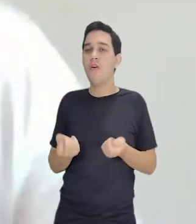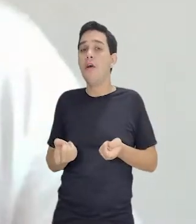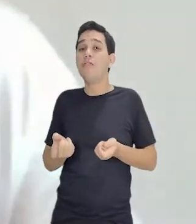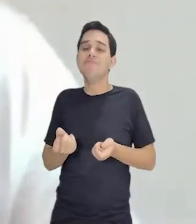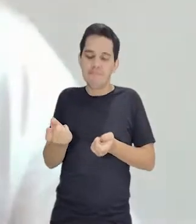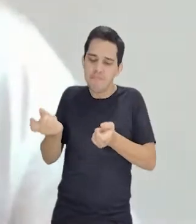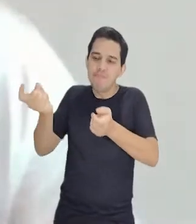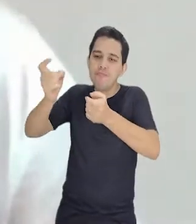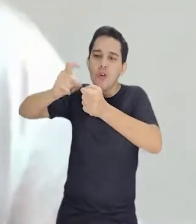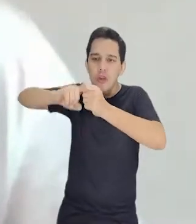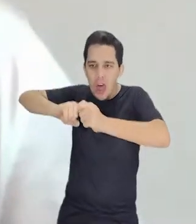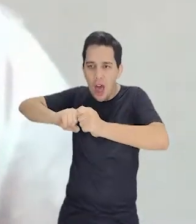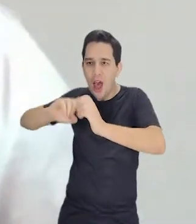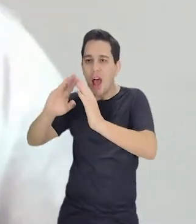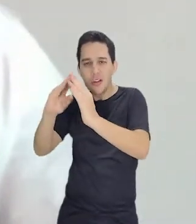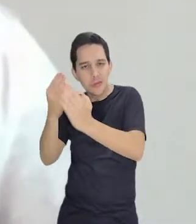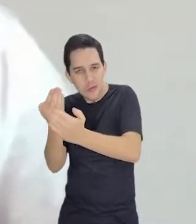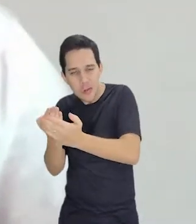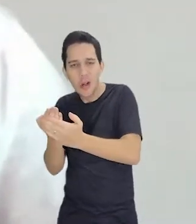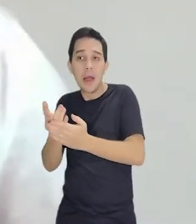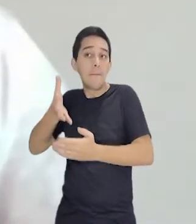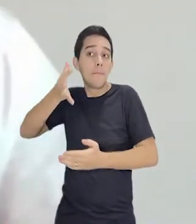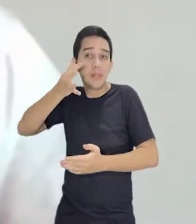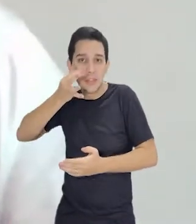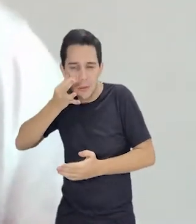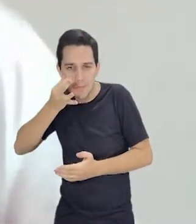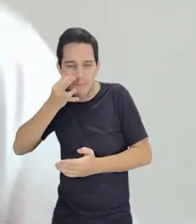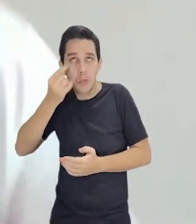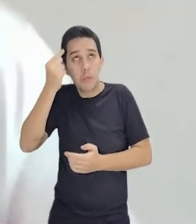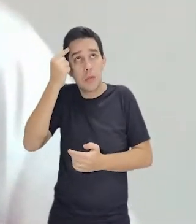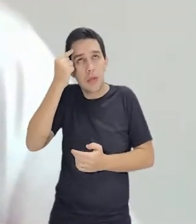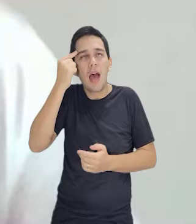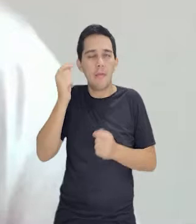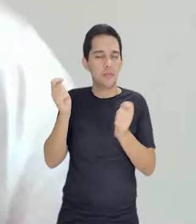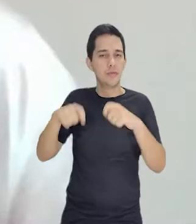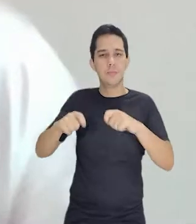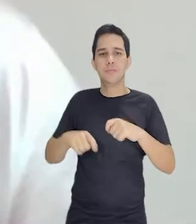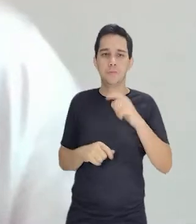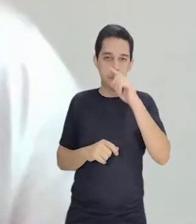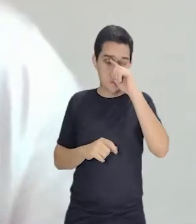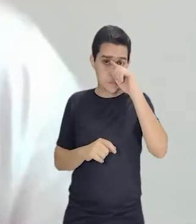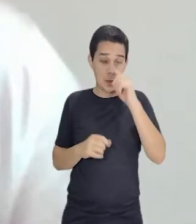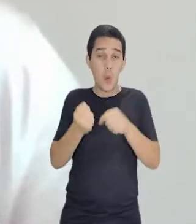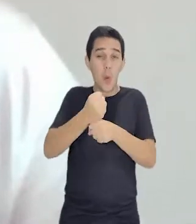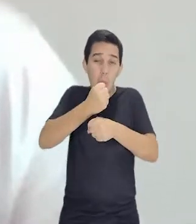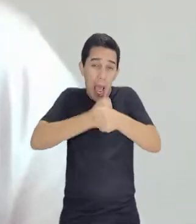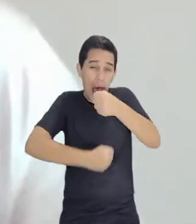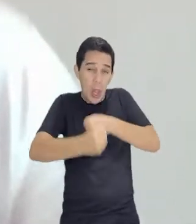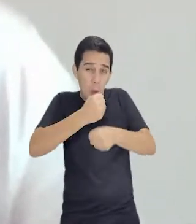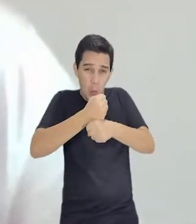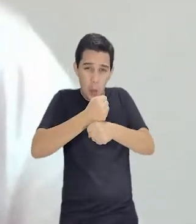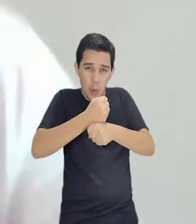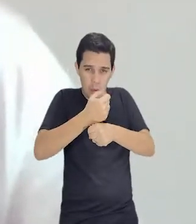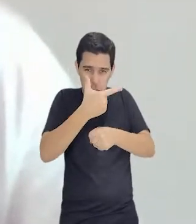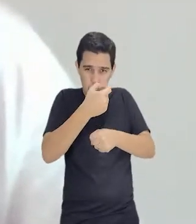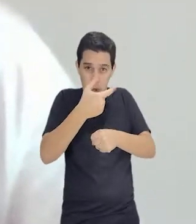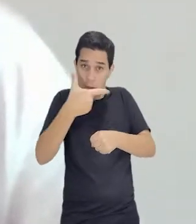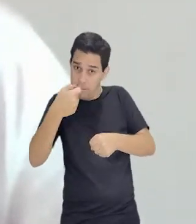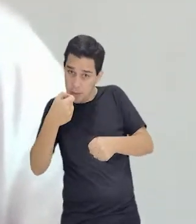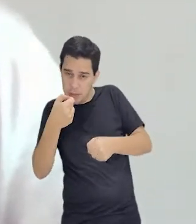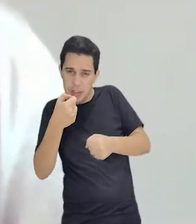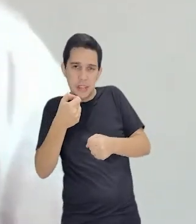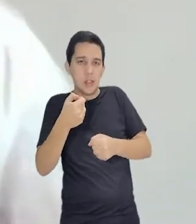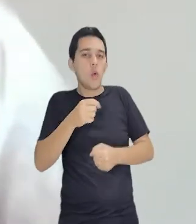a pensar o retorno, né? Desde no final do ano passado, já foi fomentado pelo Ministério Público